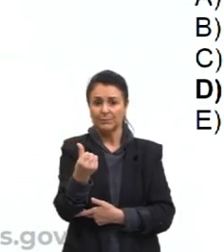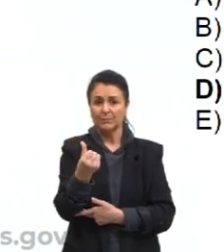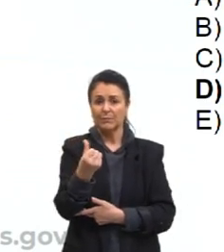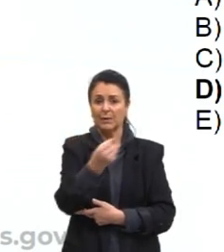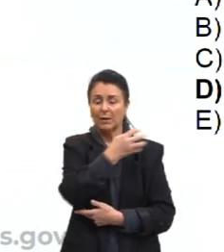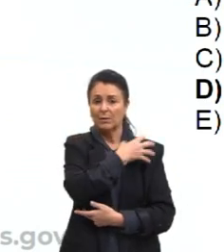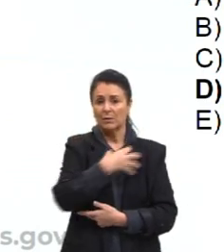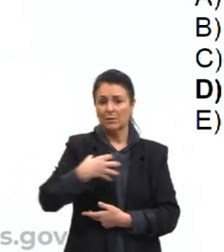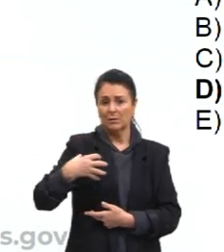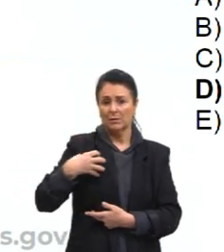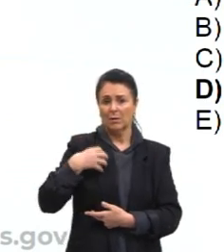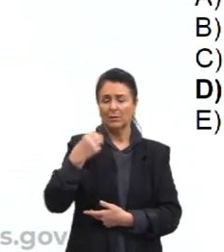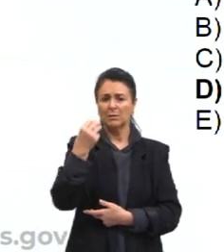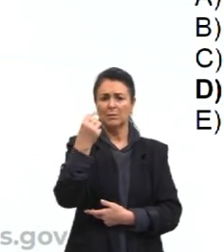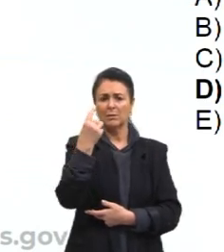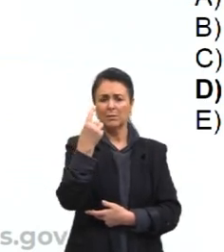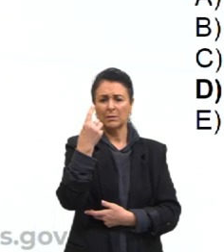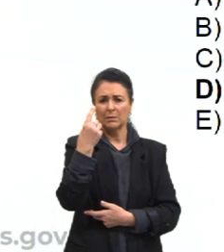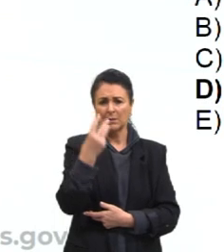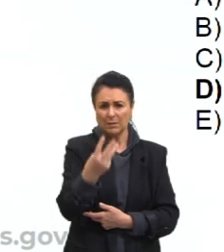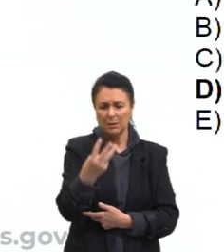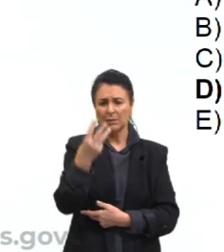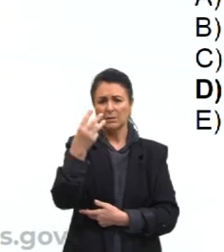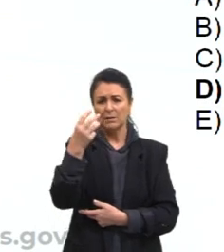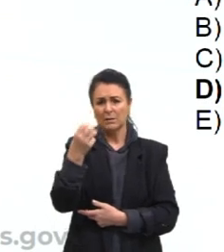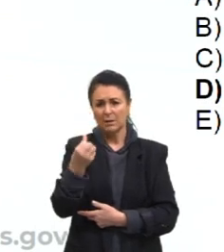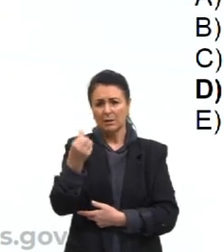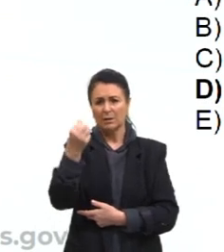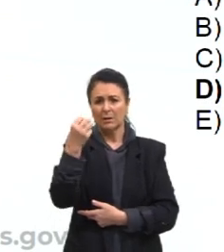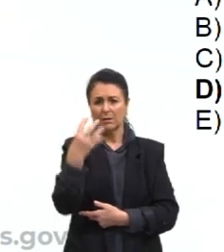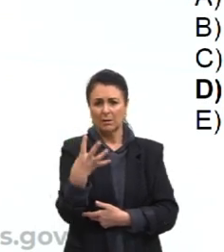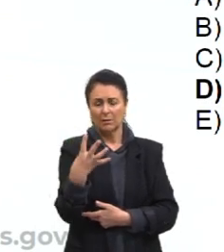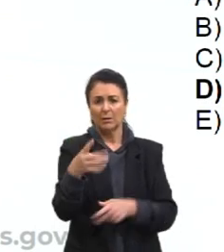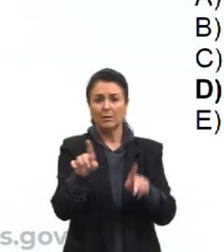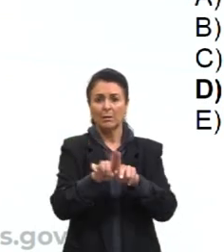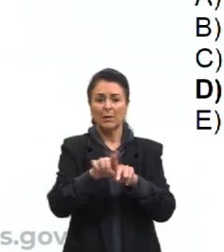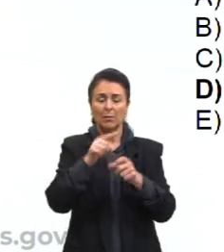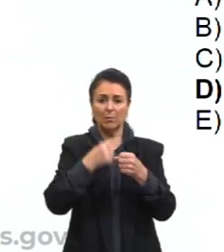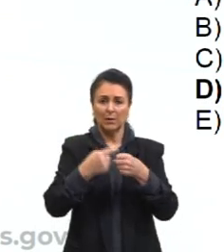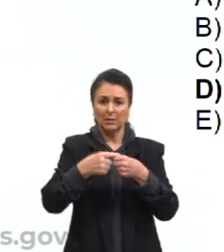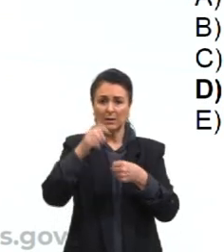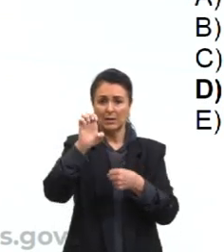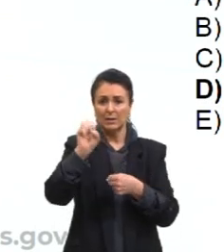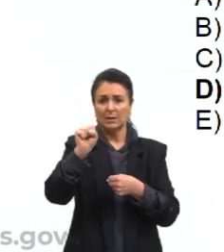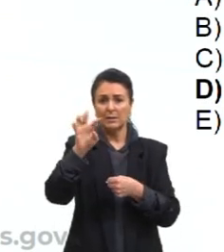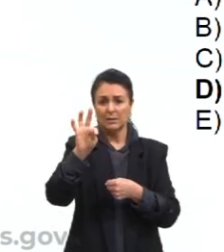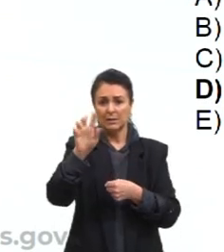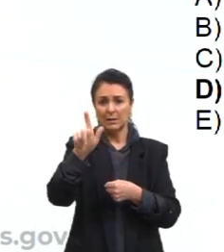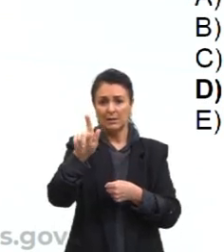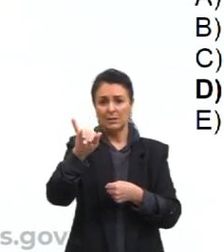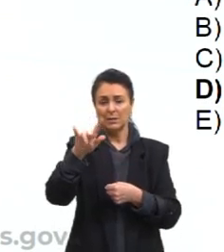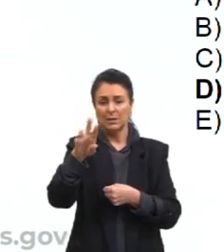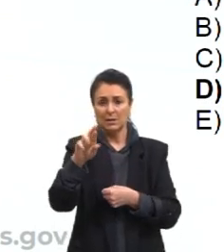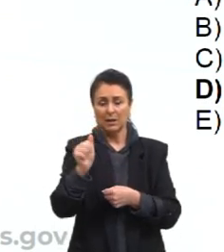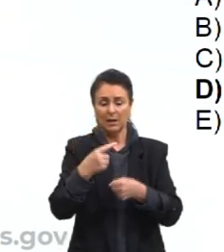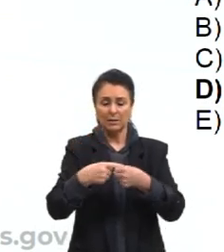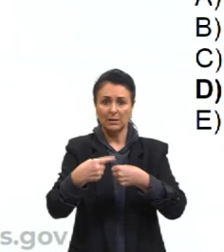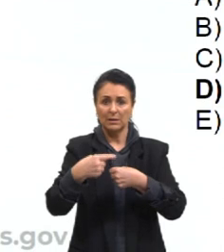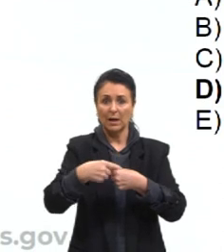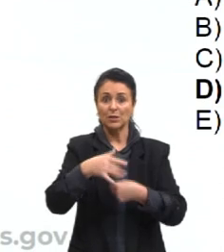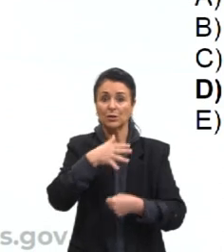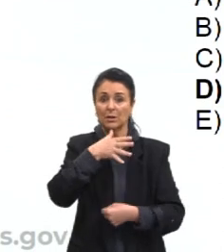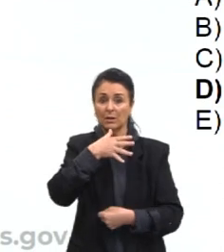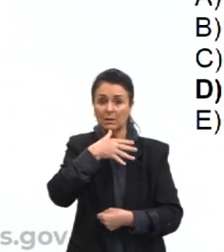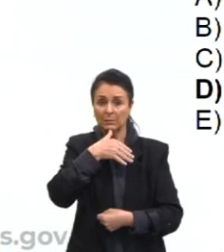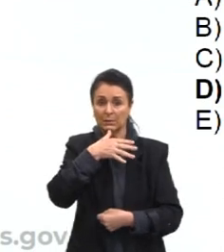Aristóteles nasceu em 384 em está gira ele também é muito chamado estagiar tá né uma cidade da